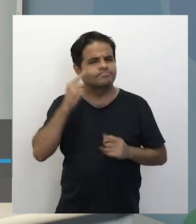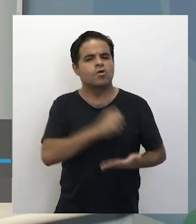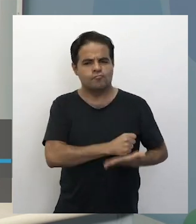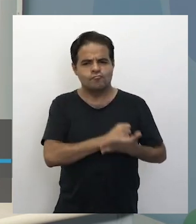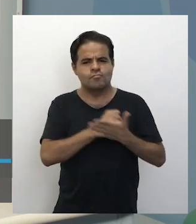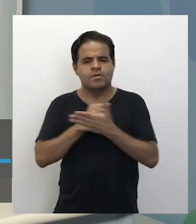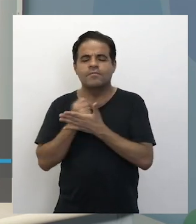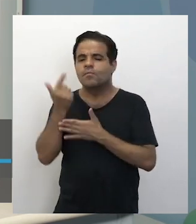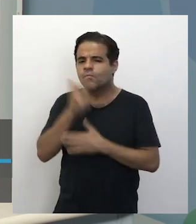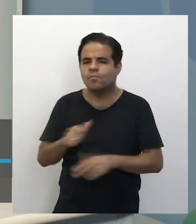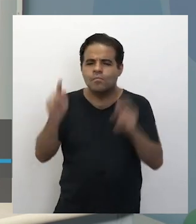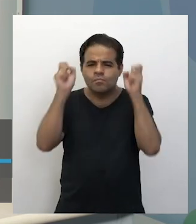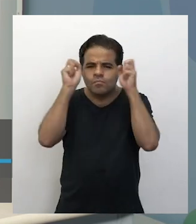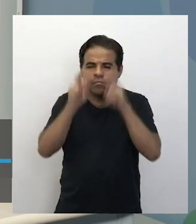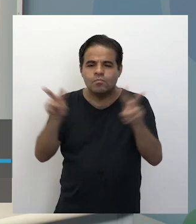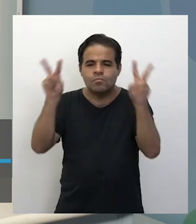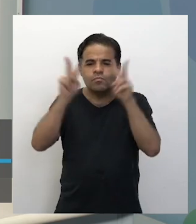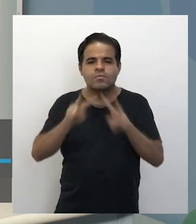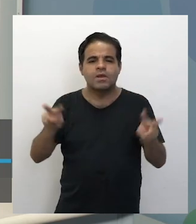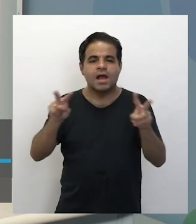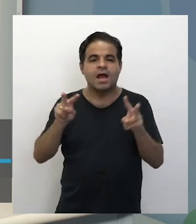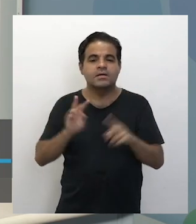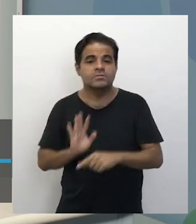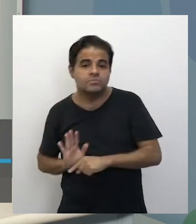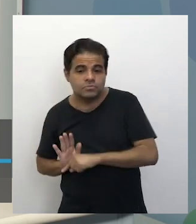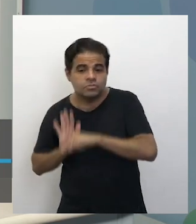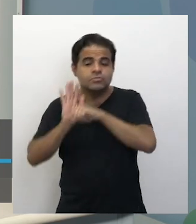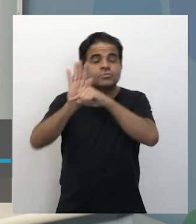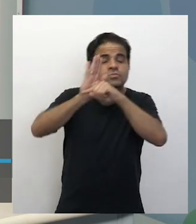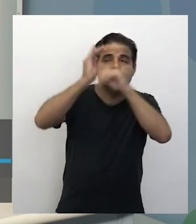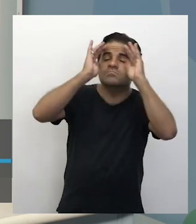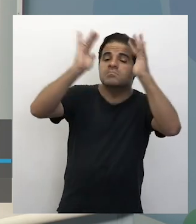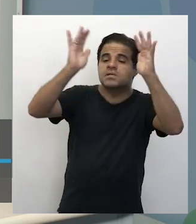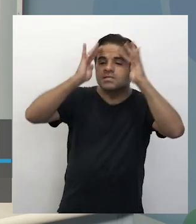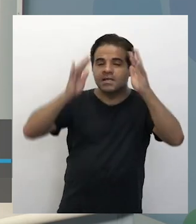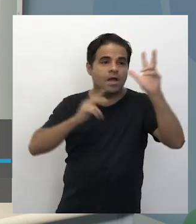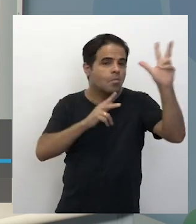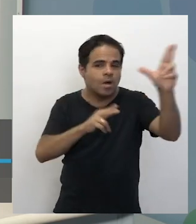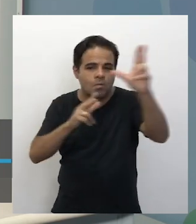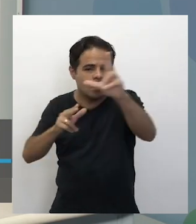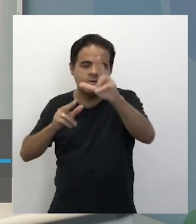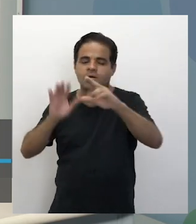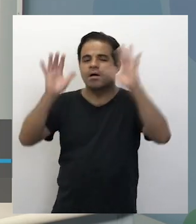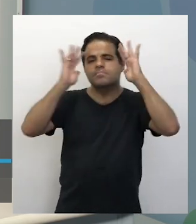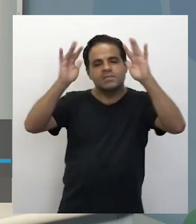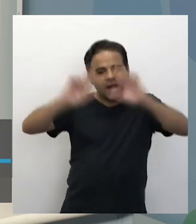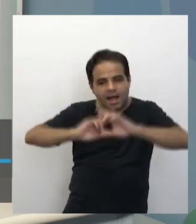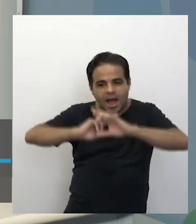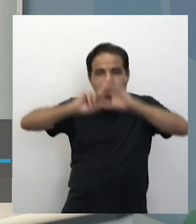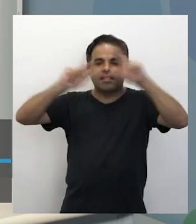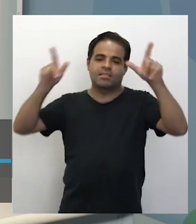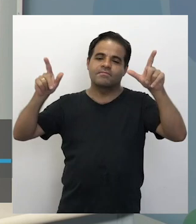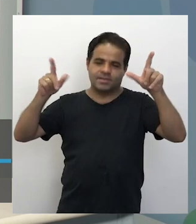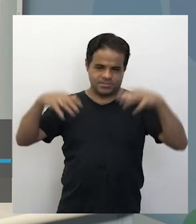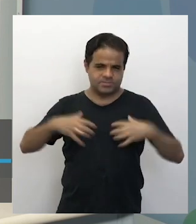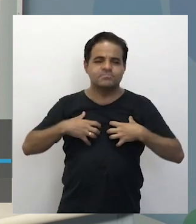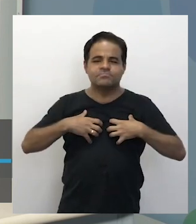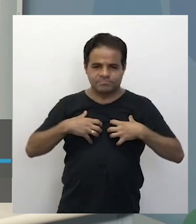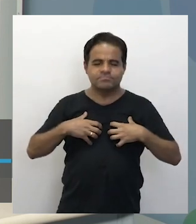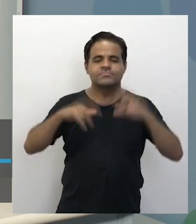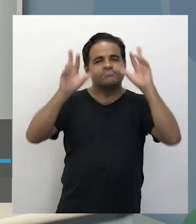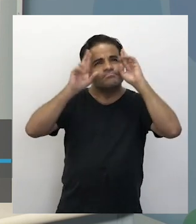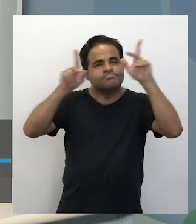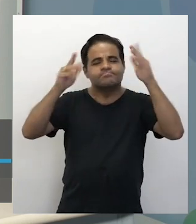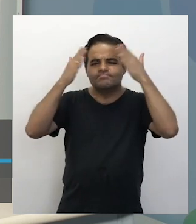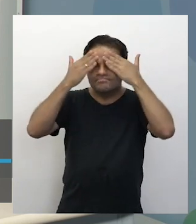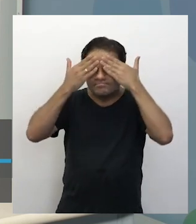outro olhar. Então isso aí faz com que a gente não pense como todo mundo, né? A gente processe as coisas aí de uma forma diferente,